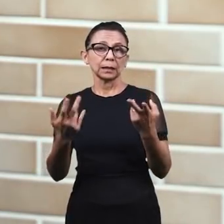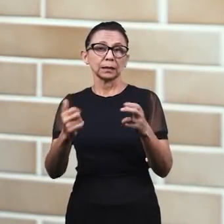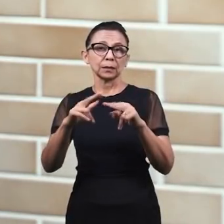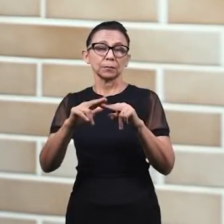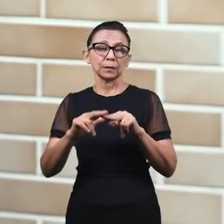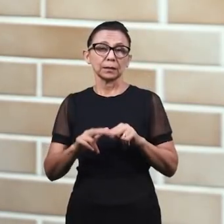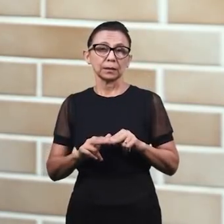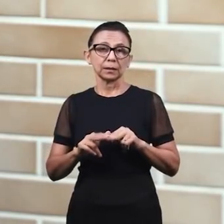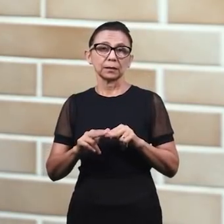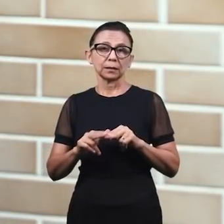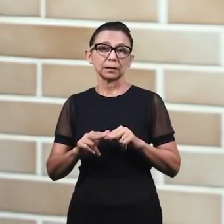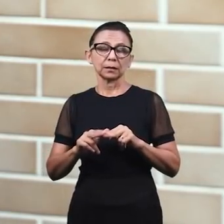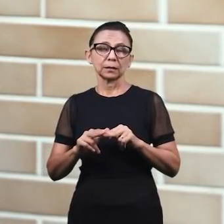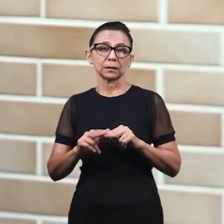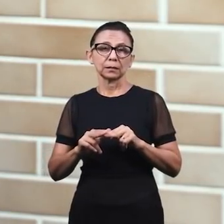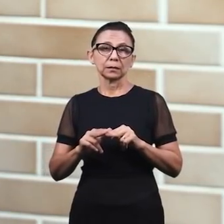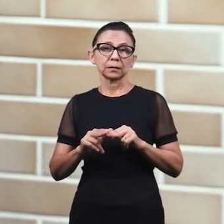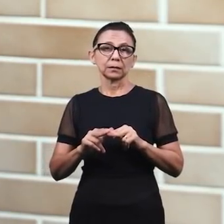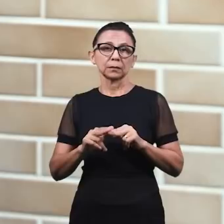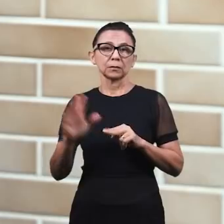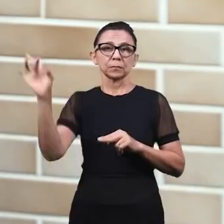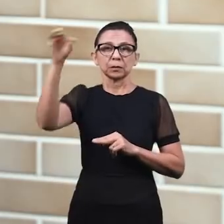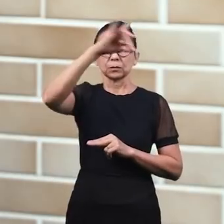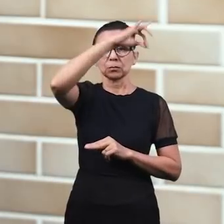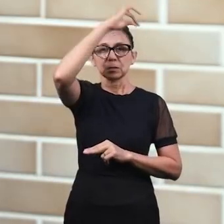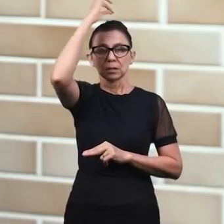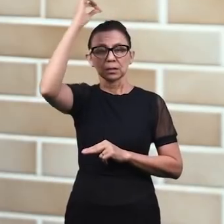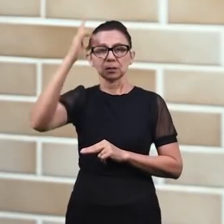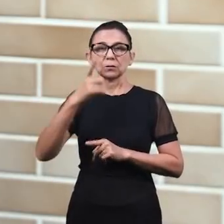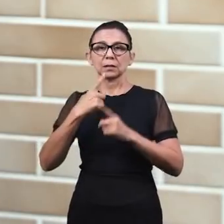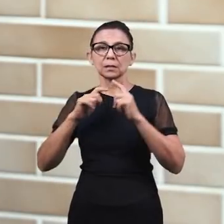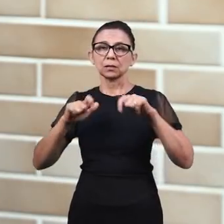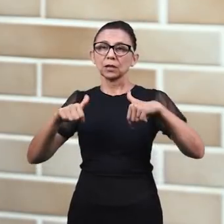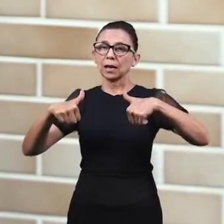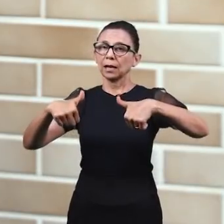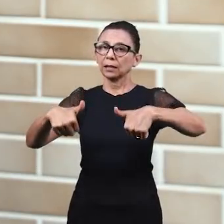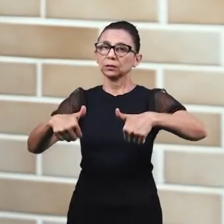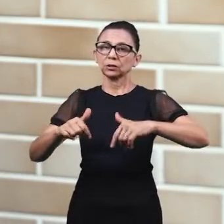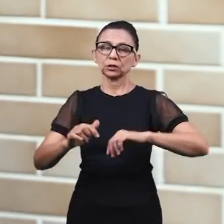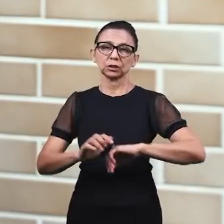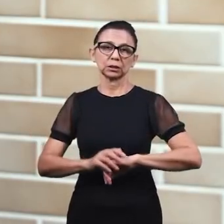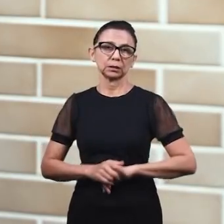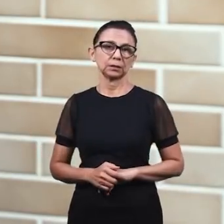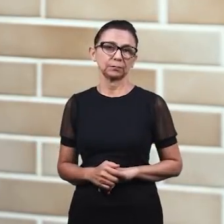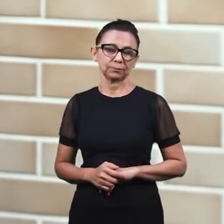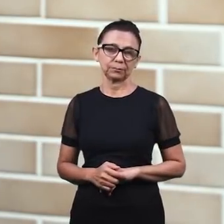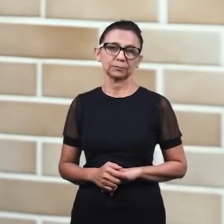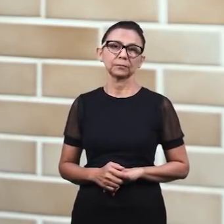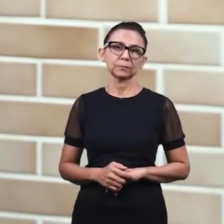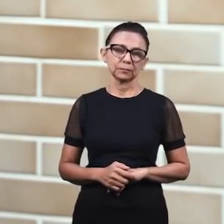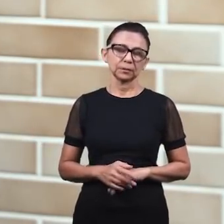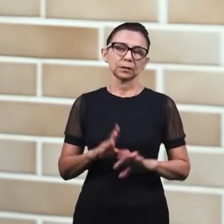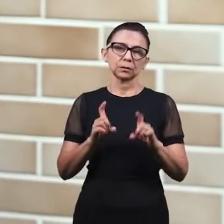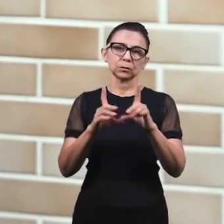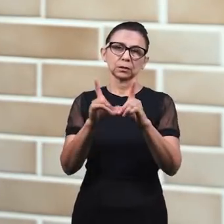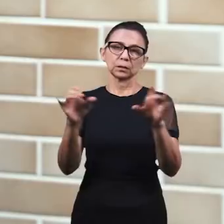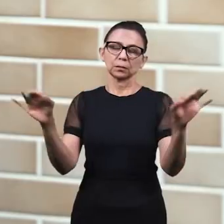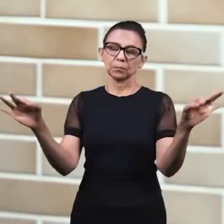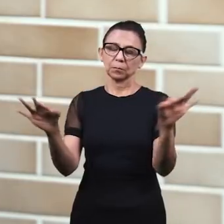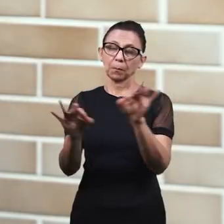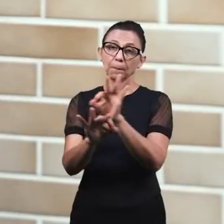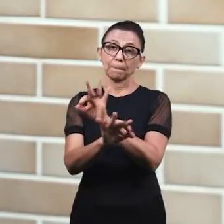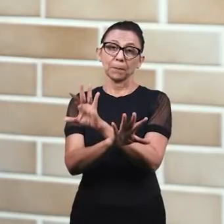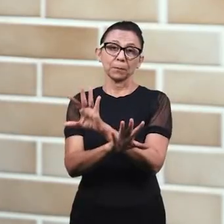quer operar e quer abençoar a igreja a cada semana. Não precisa do pastor buscar isto, mas a doutrina já